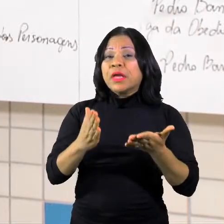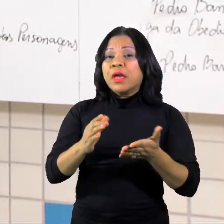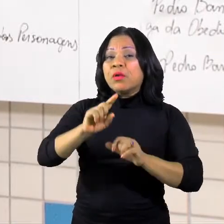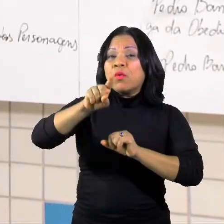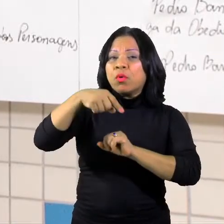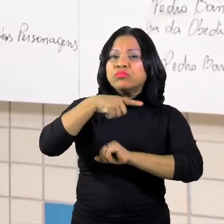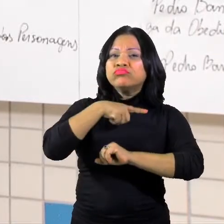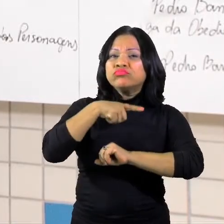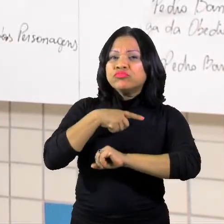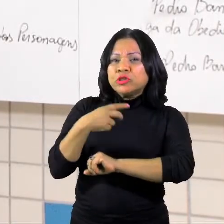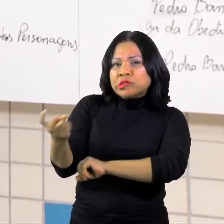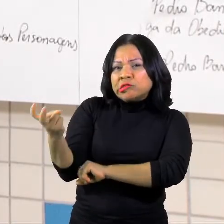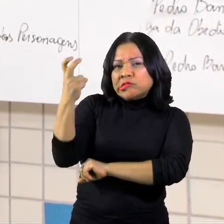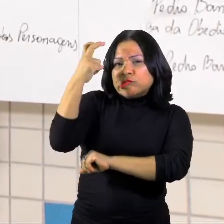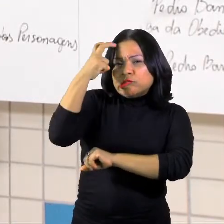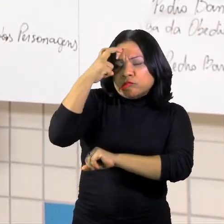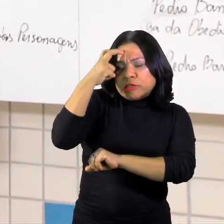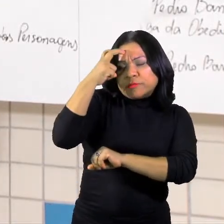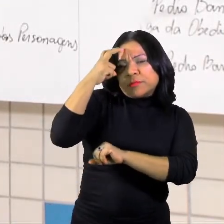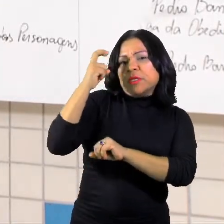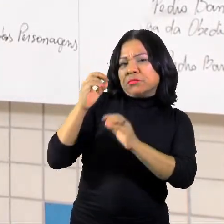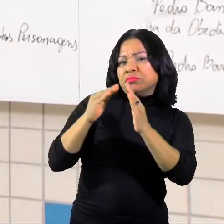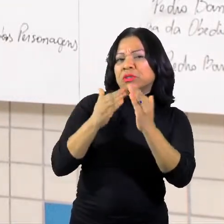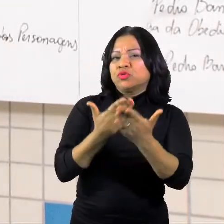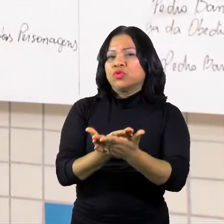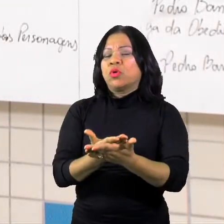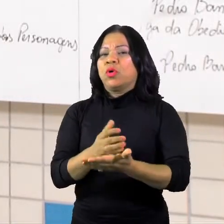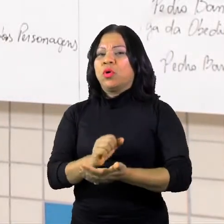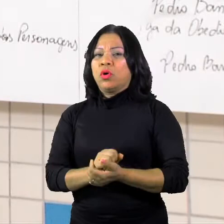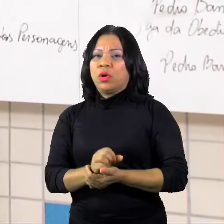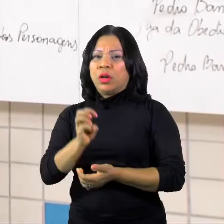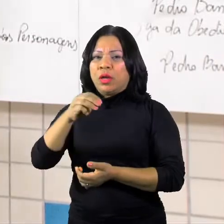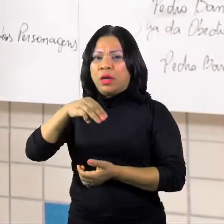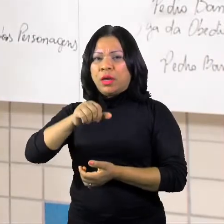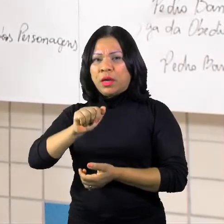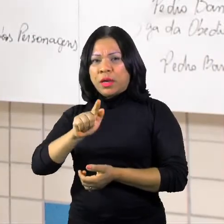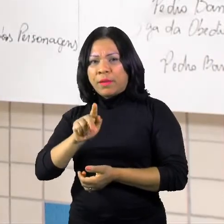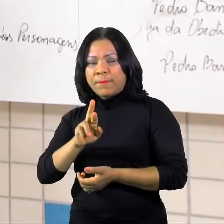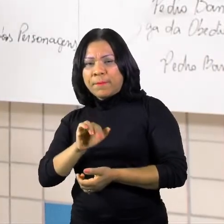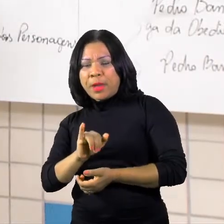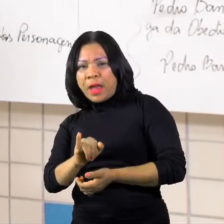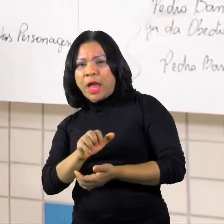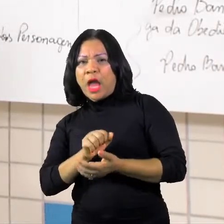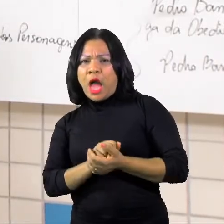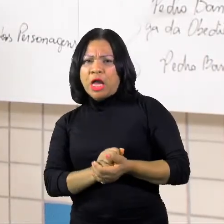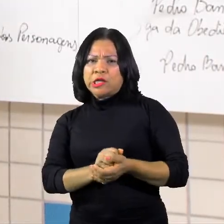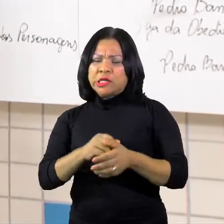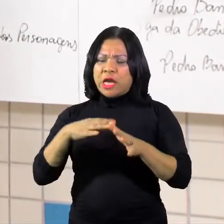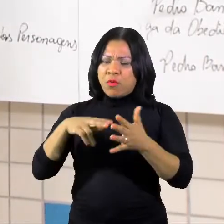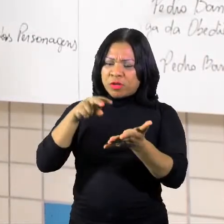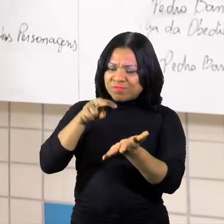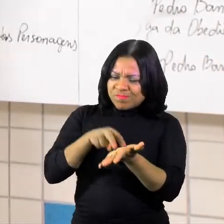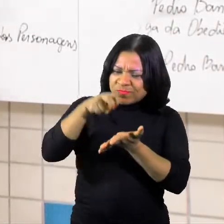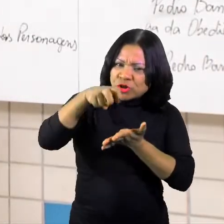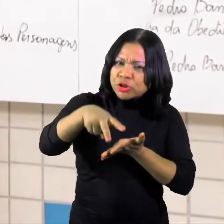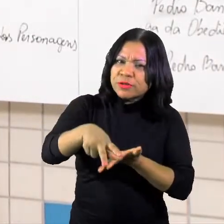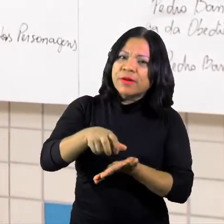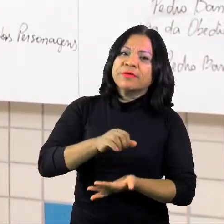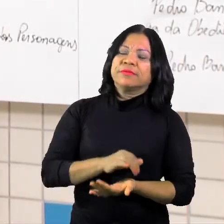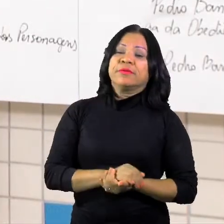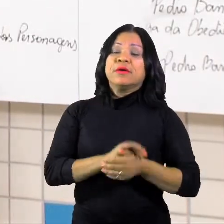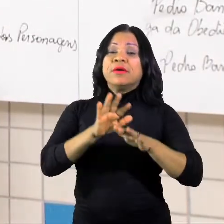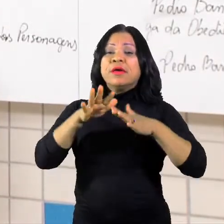da escola, inteligentes da escola. E Magre era o quê? Um excelente atleta. Então aí, alunos, estão